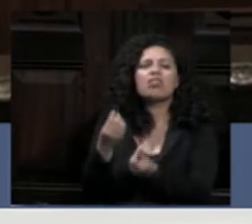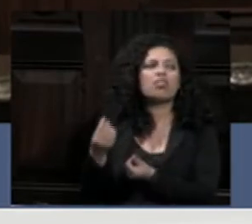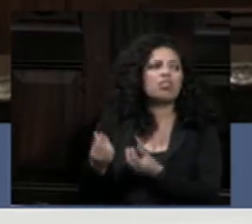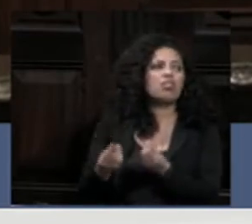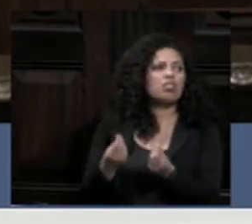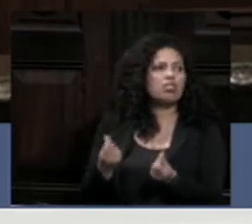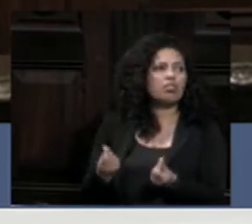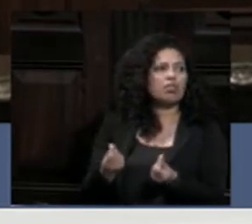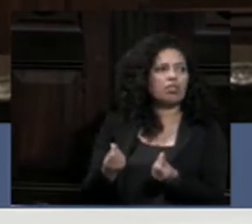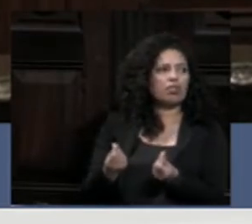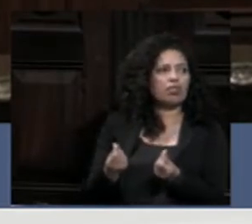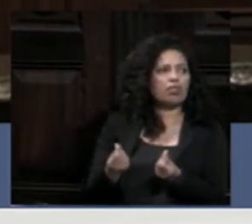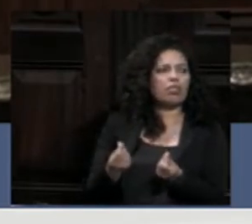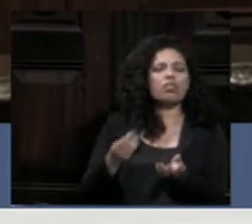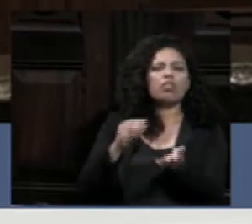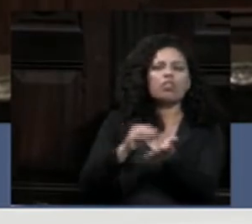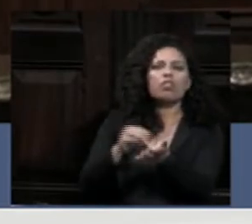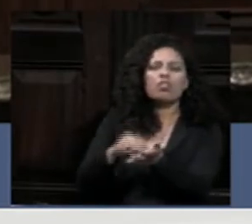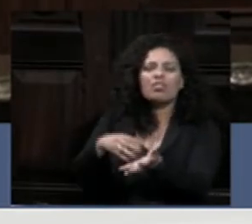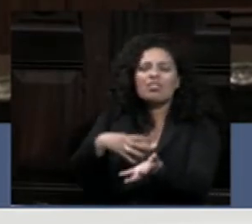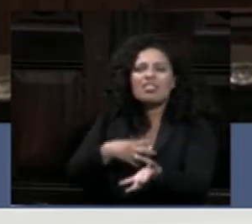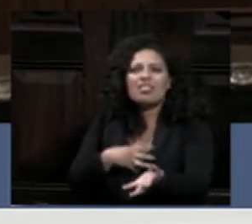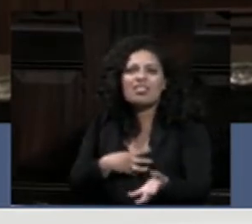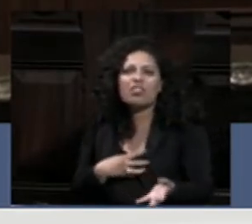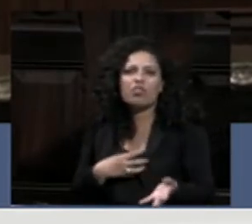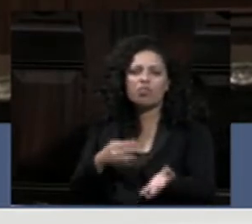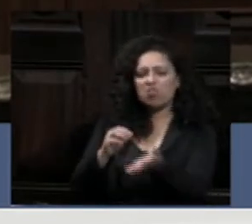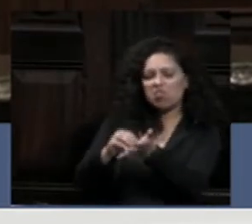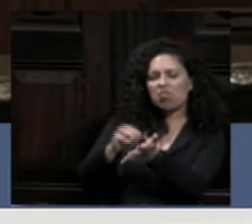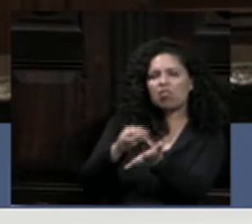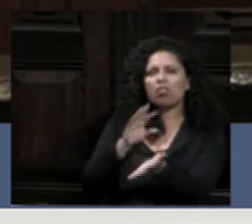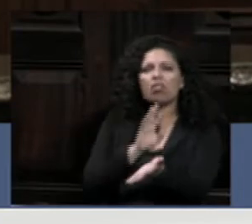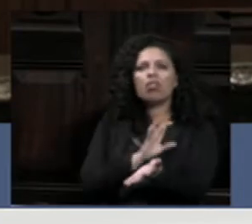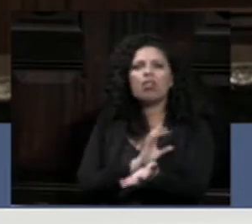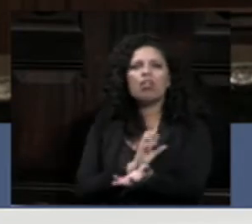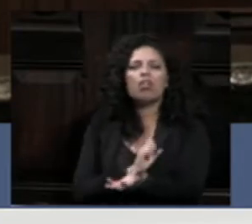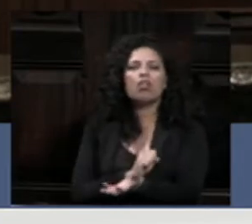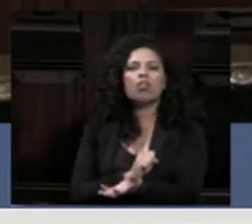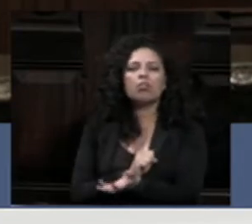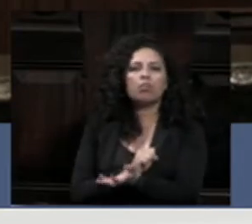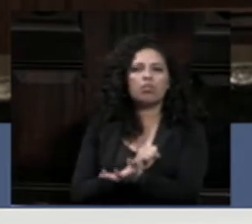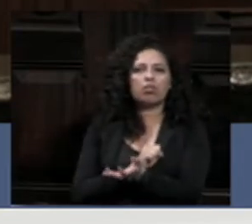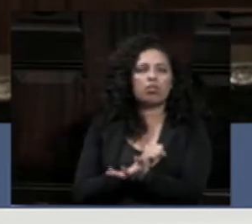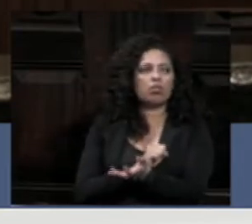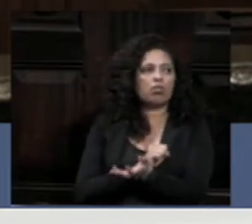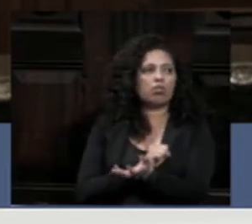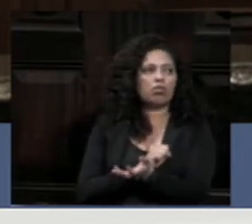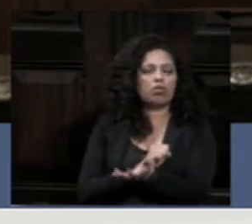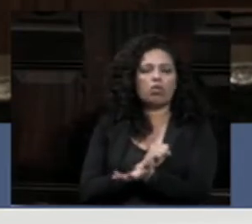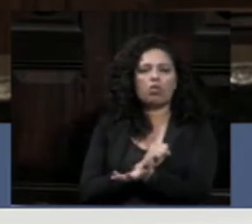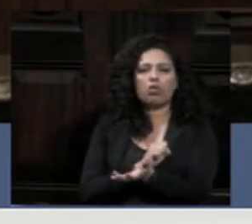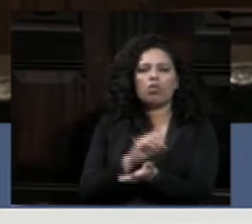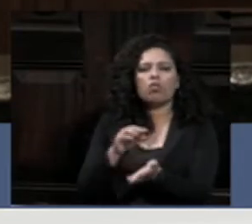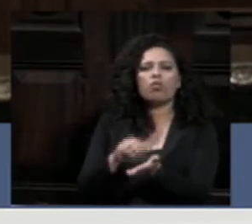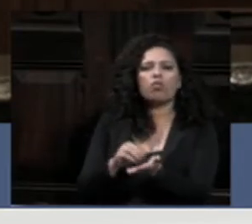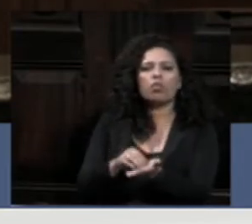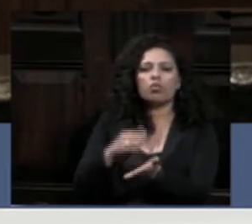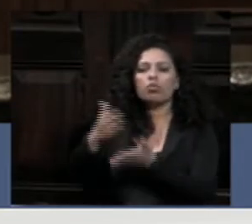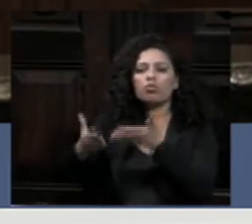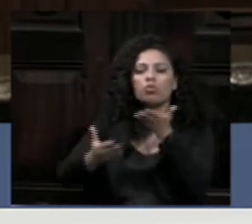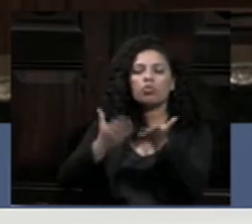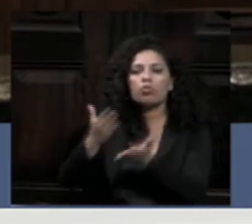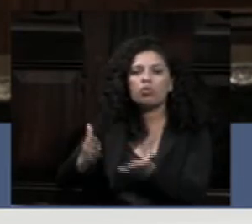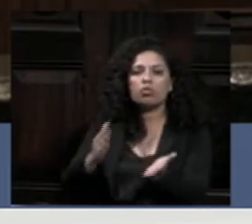patriótico, sem qualquer sentimento de amor à cultura, sem qualquer sentimento de preservação